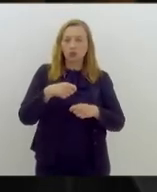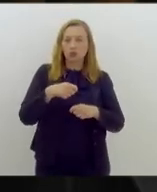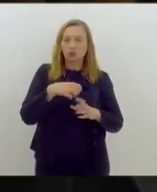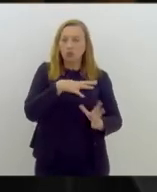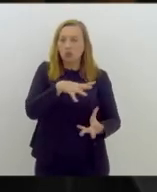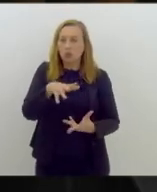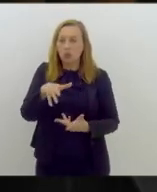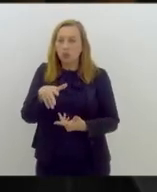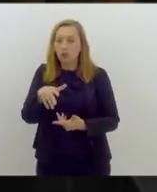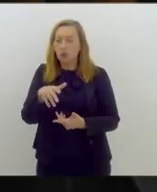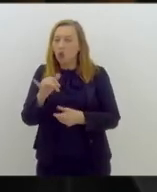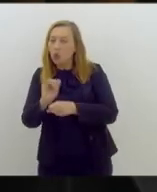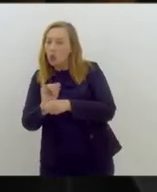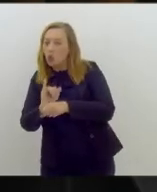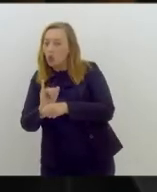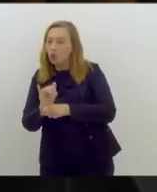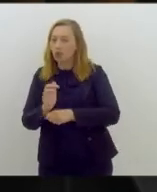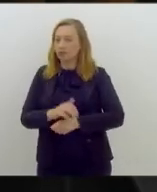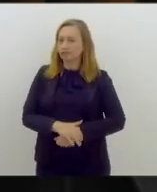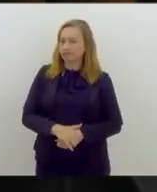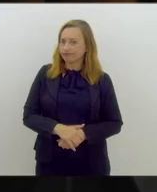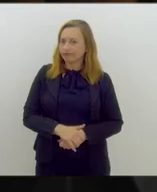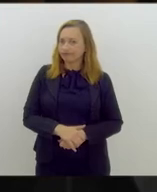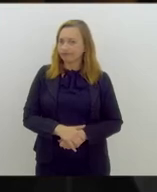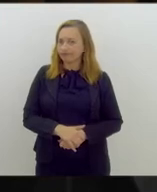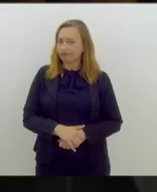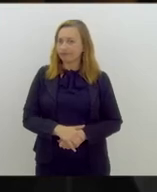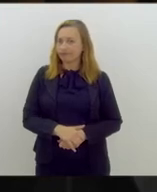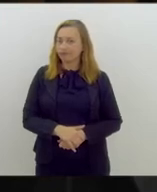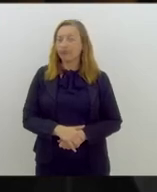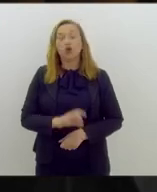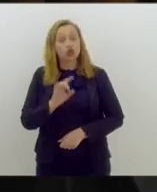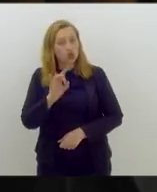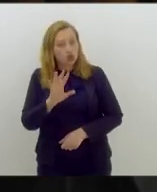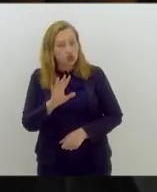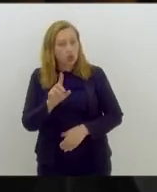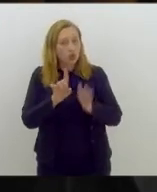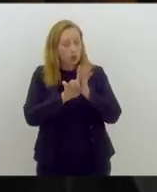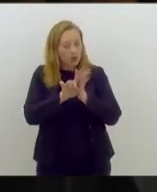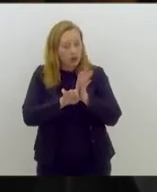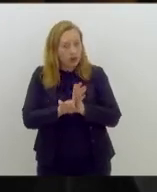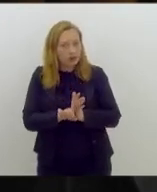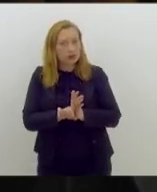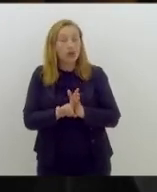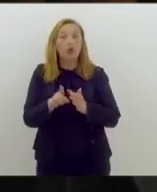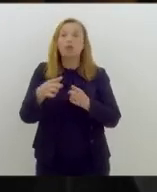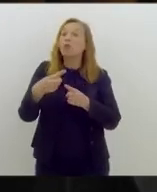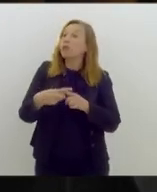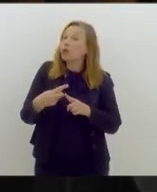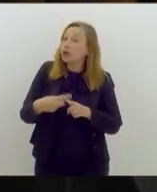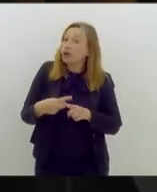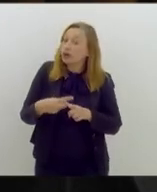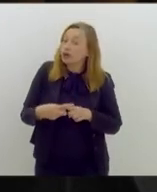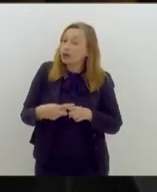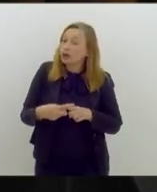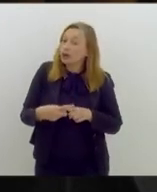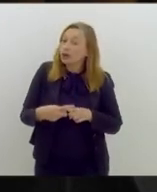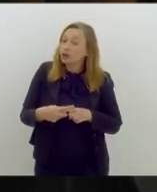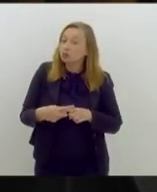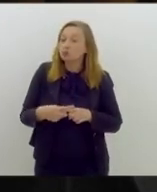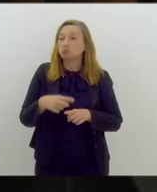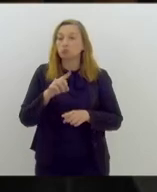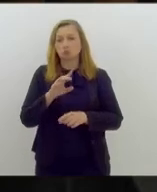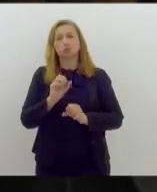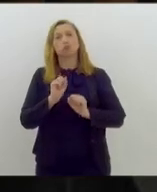dos YouTubers então só tô fazendo uma análise Porque eu só posso